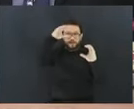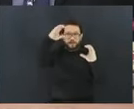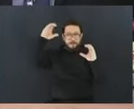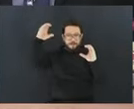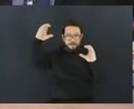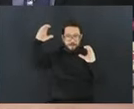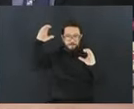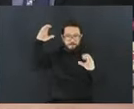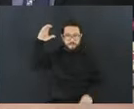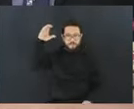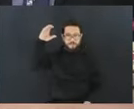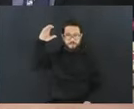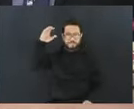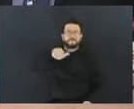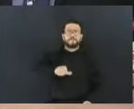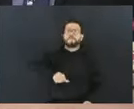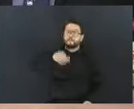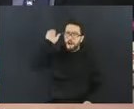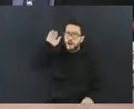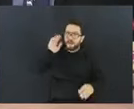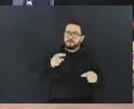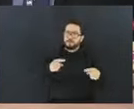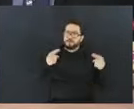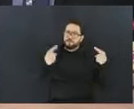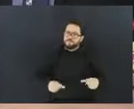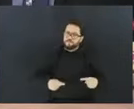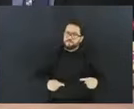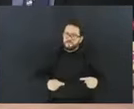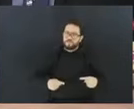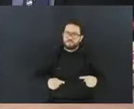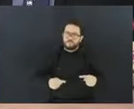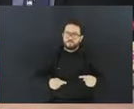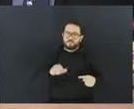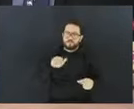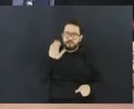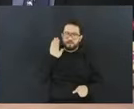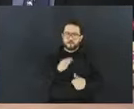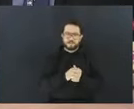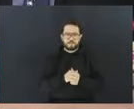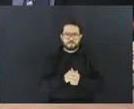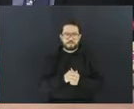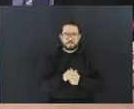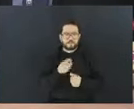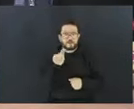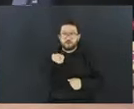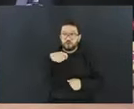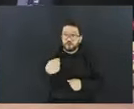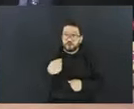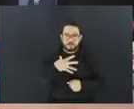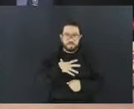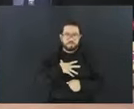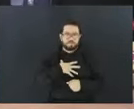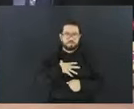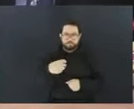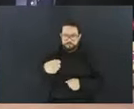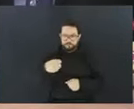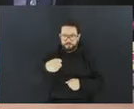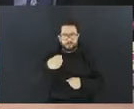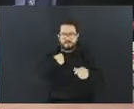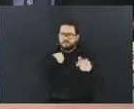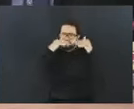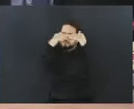número de confrontos ele é maior. Em relação ao que o senhor falou de suicídios, eu discordo do senhor. O número de